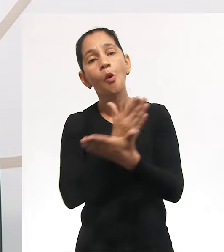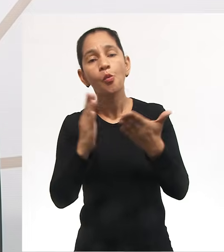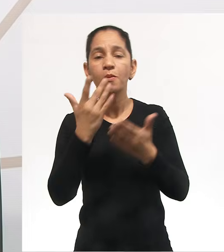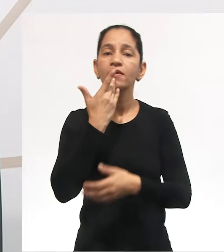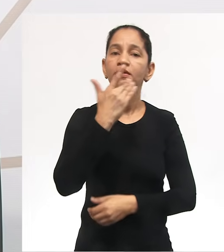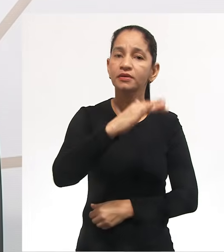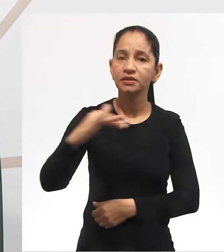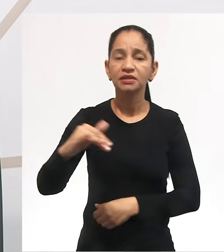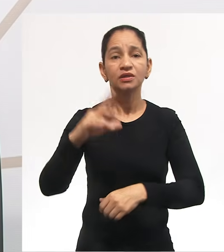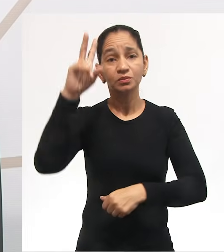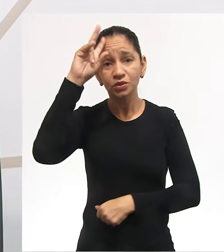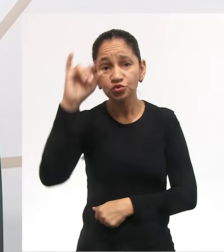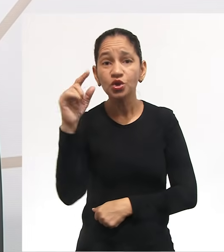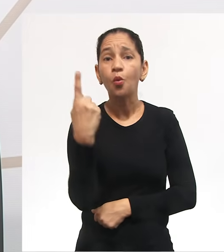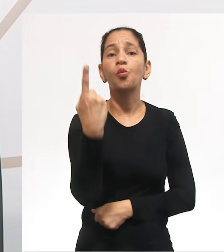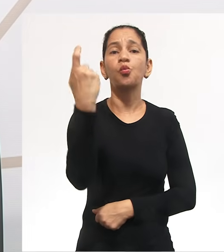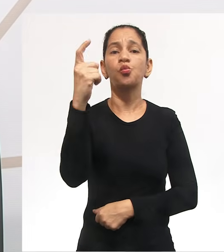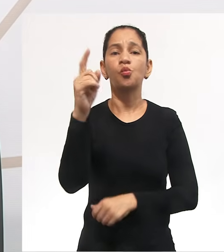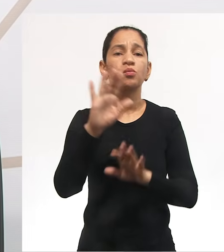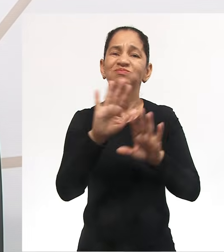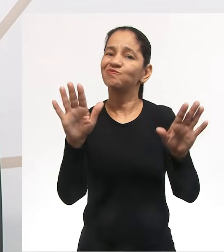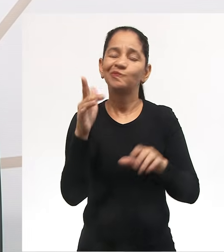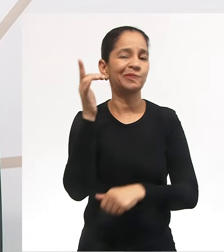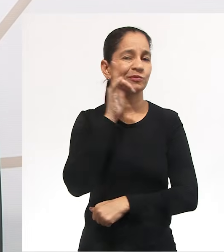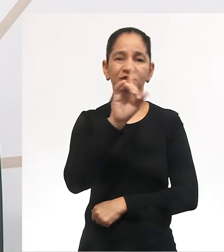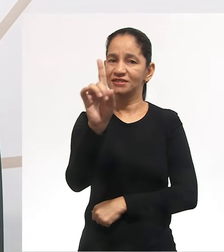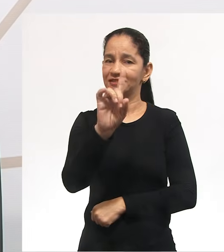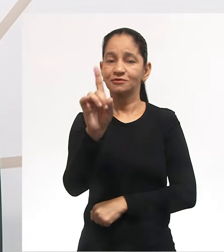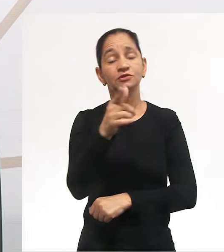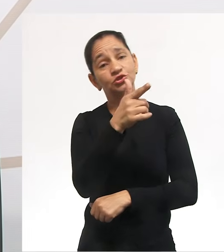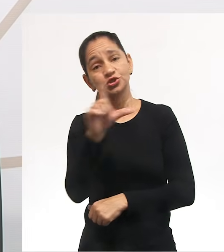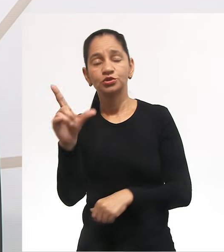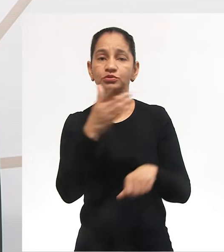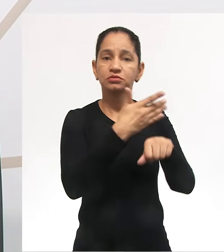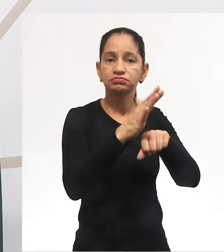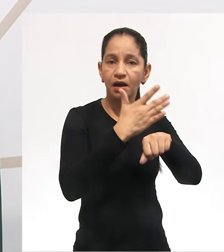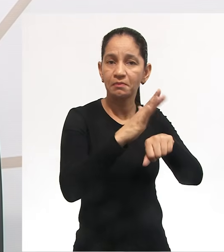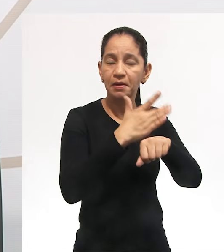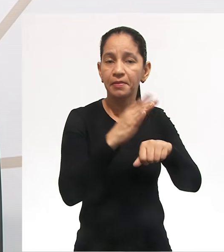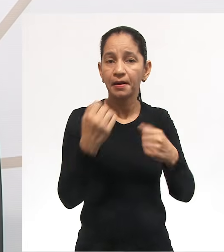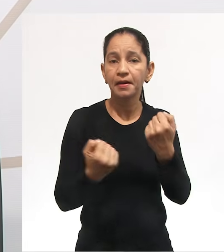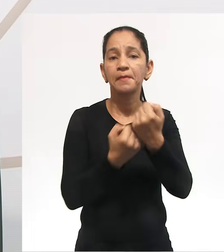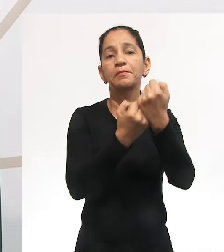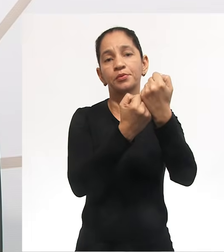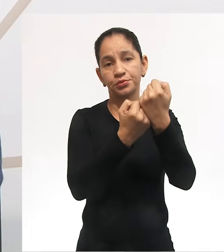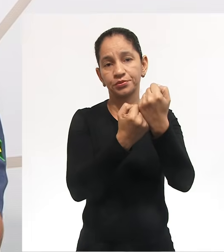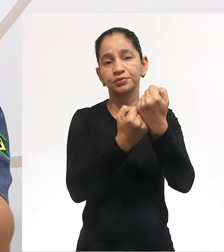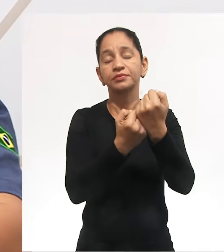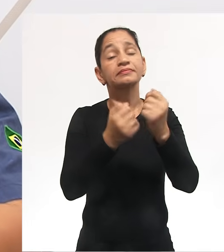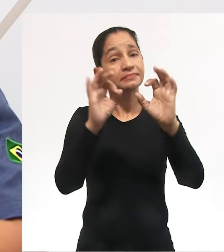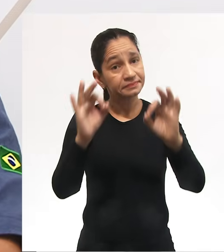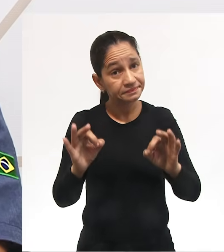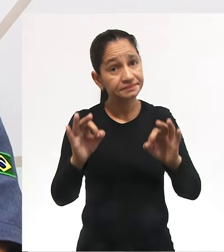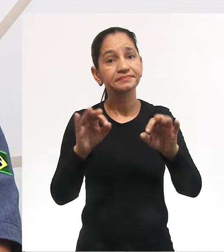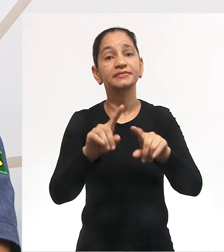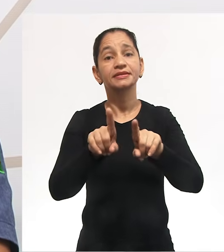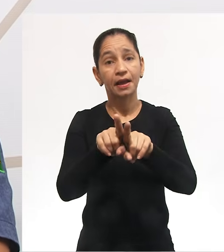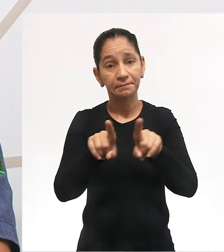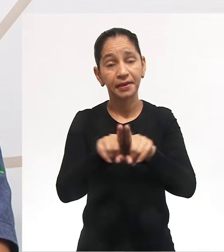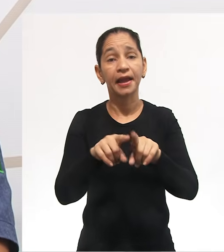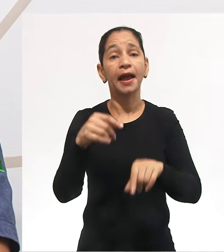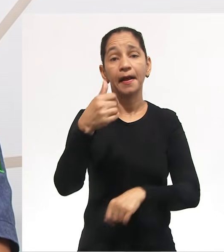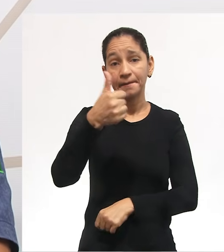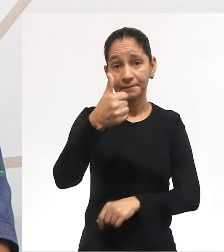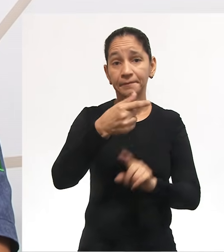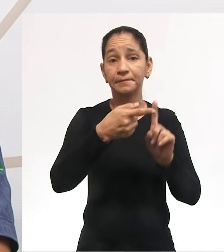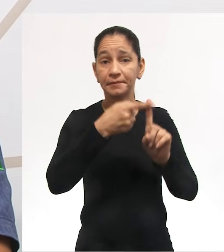uns 2 meses, porque tinha criança que não conseguia fazer no mesmo dia, né? Porque a gente também tinha as outras demandas